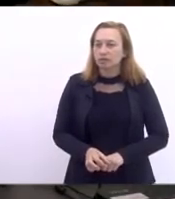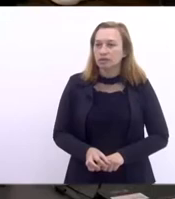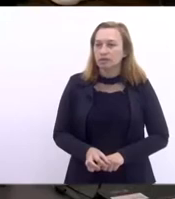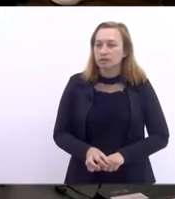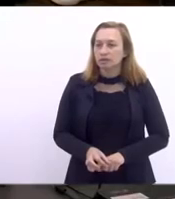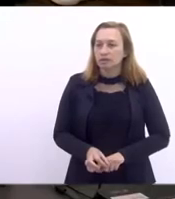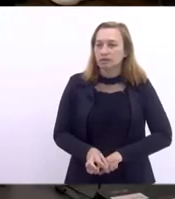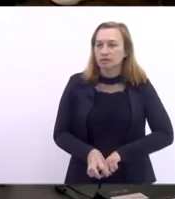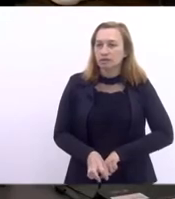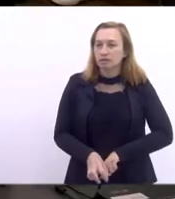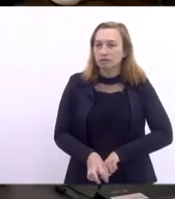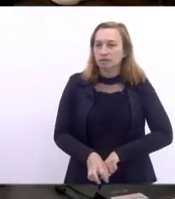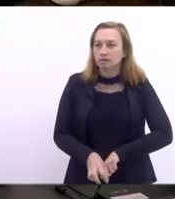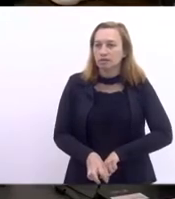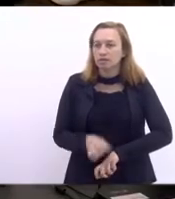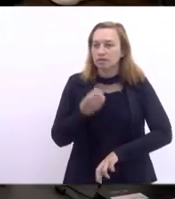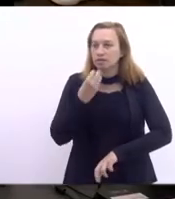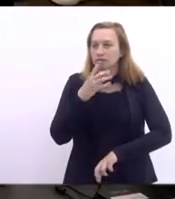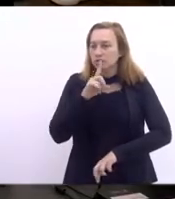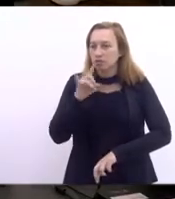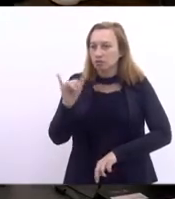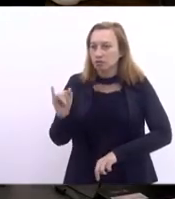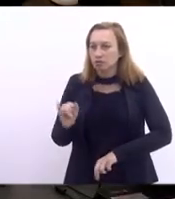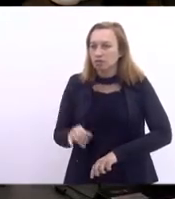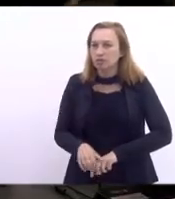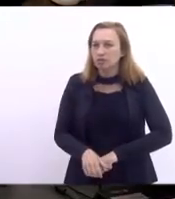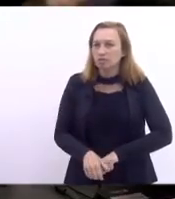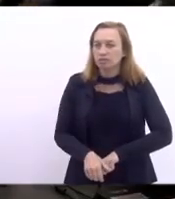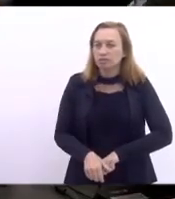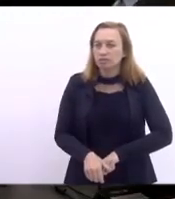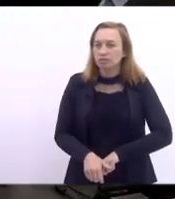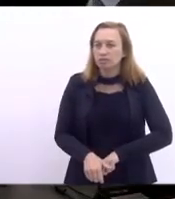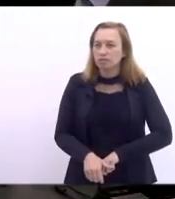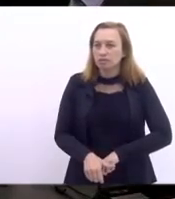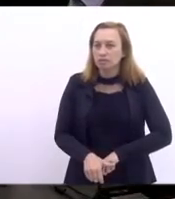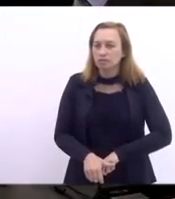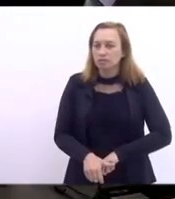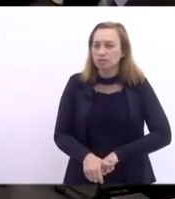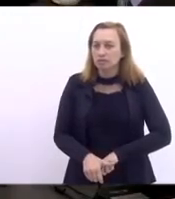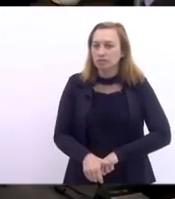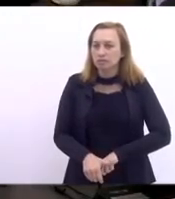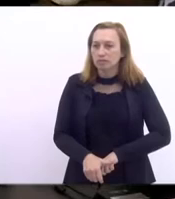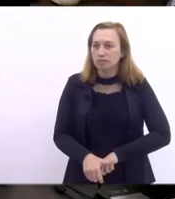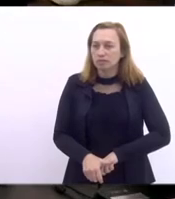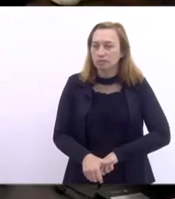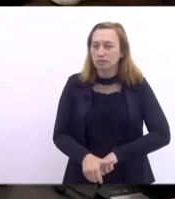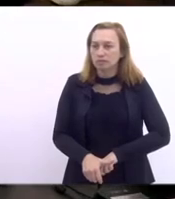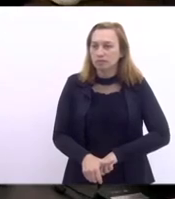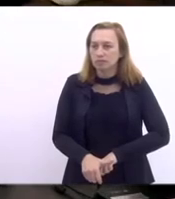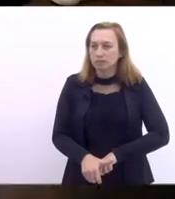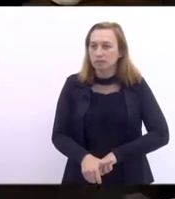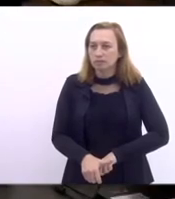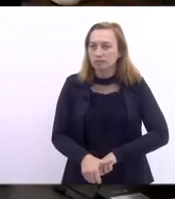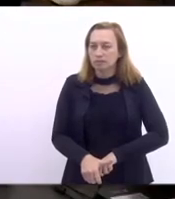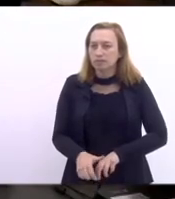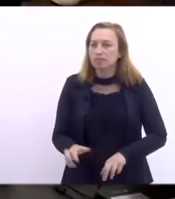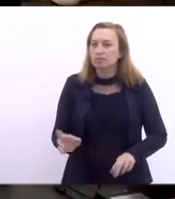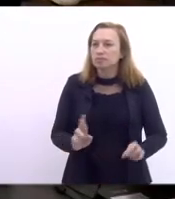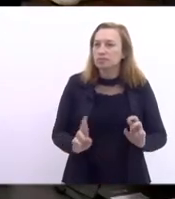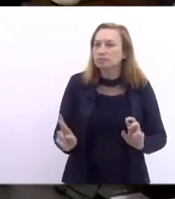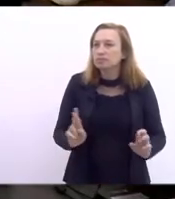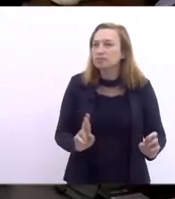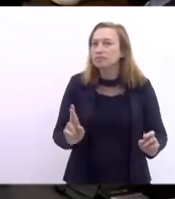Oi bom dia a todos eu queria só a tecer alguns comentários em relação aqui